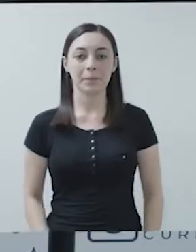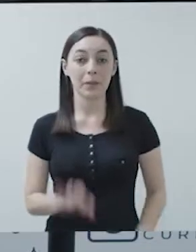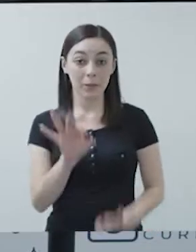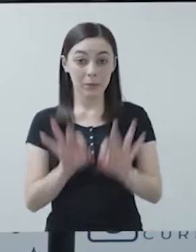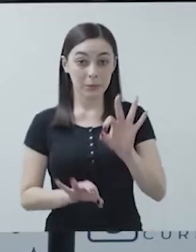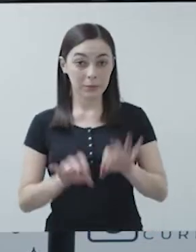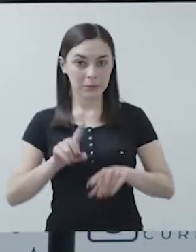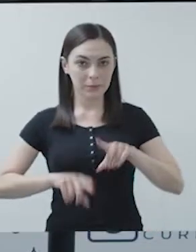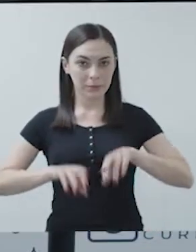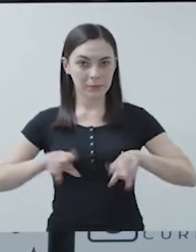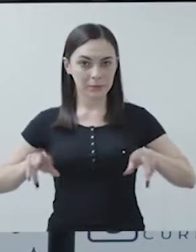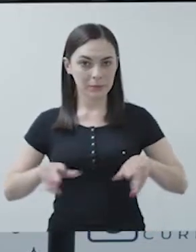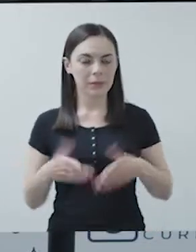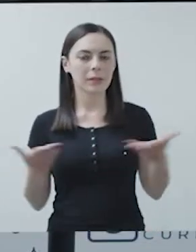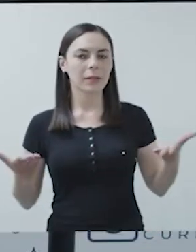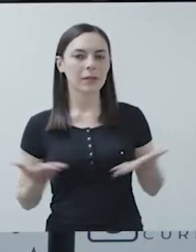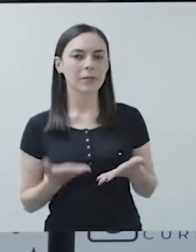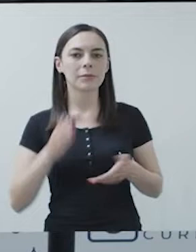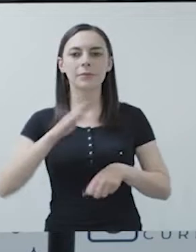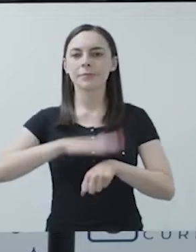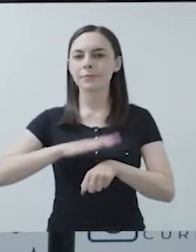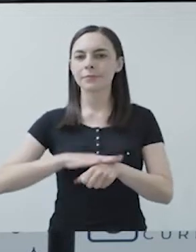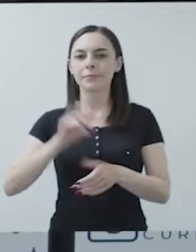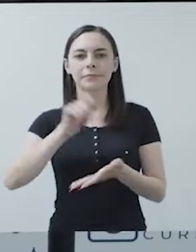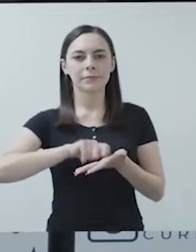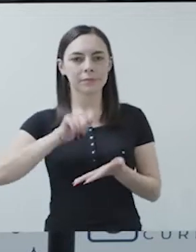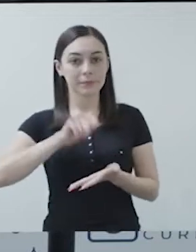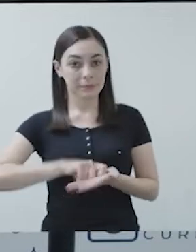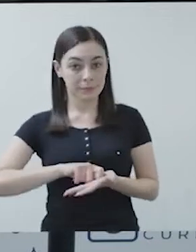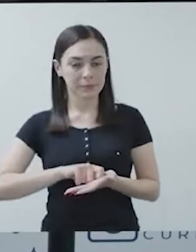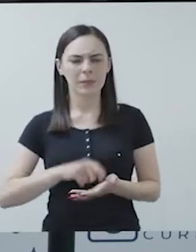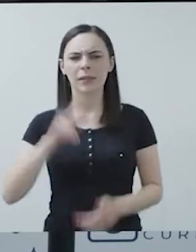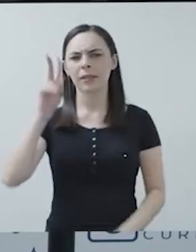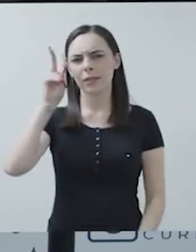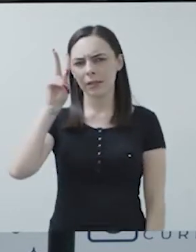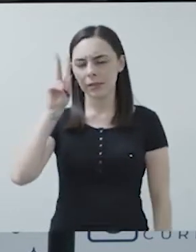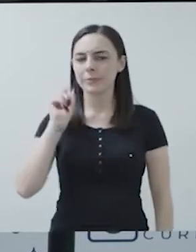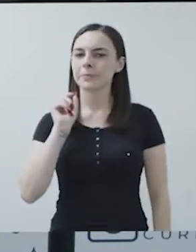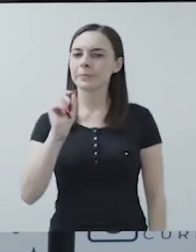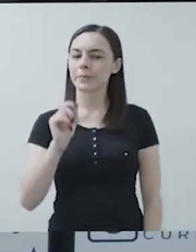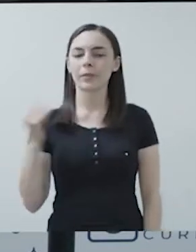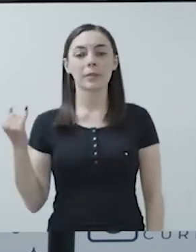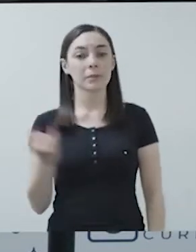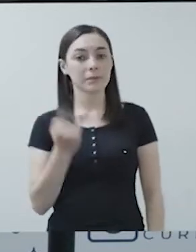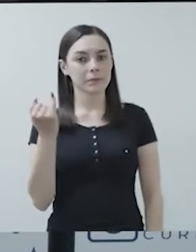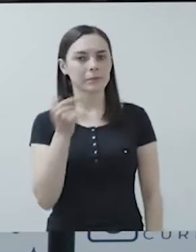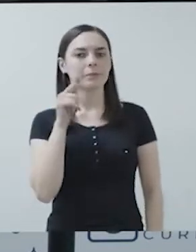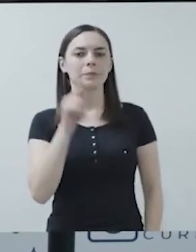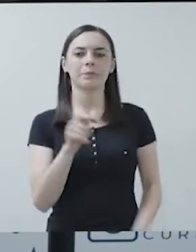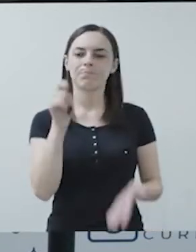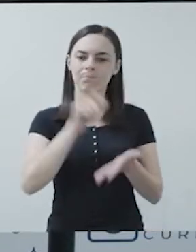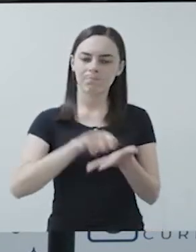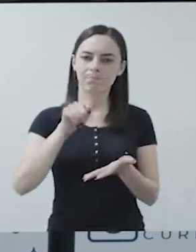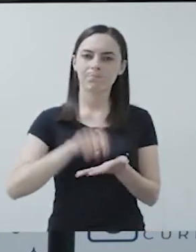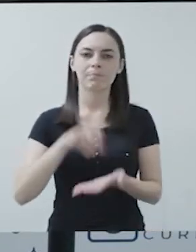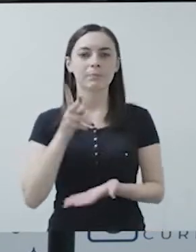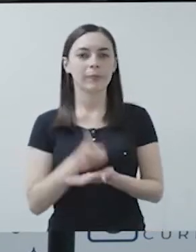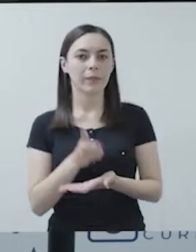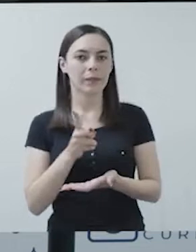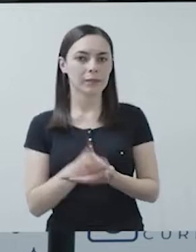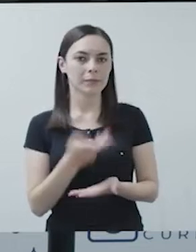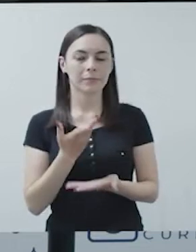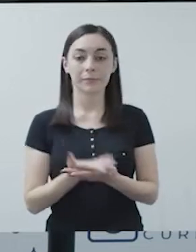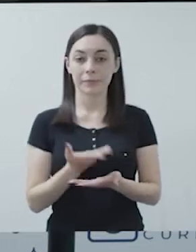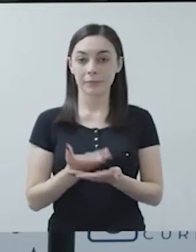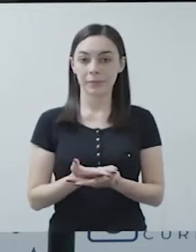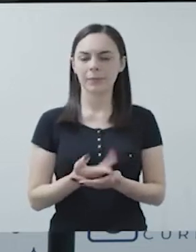Separou os materiais? Então agora vamos para o momento do registro. Lembrando que é muito importante que você esteja registrando durante